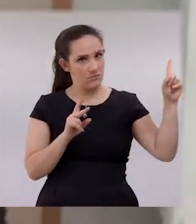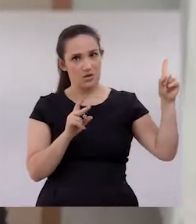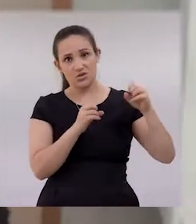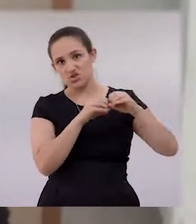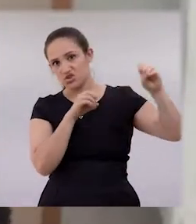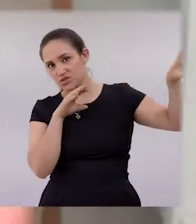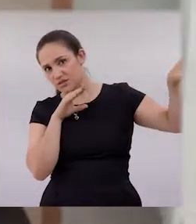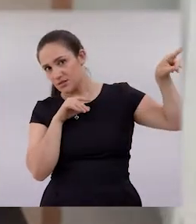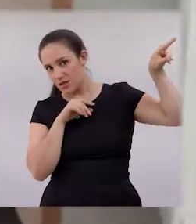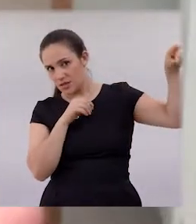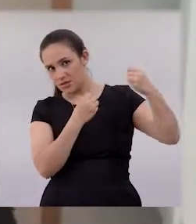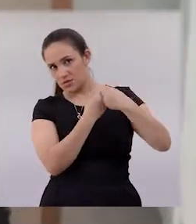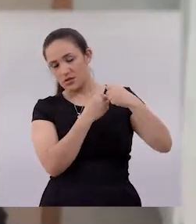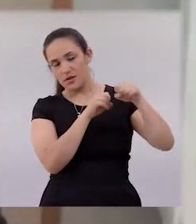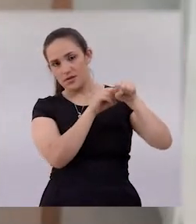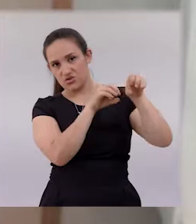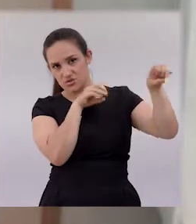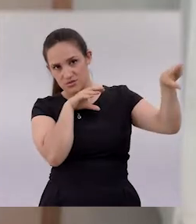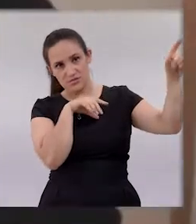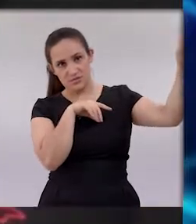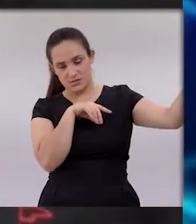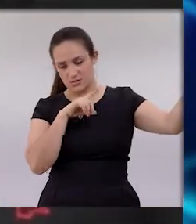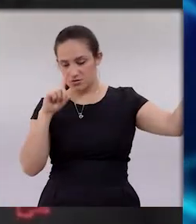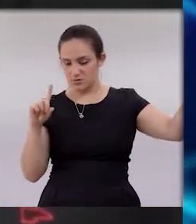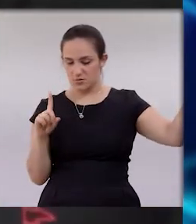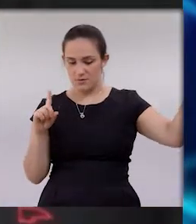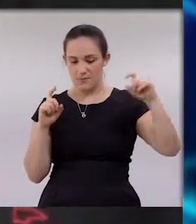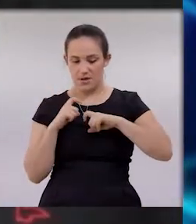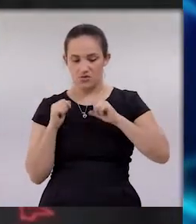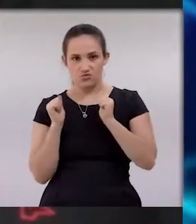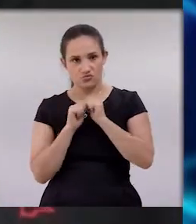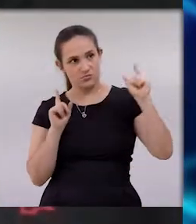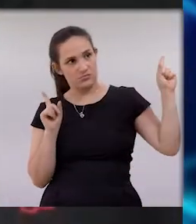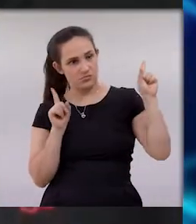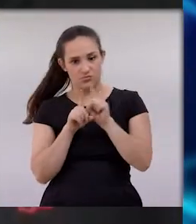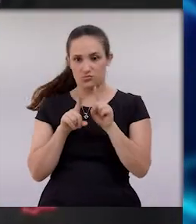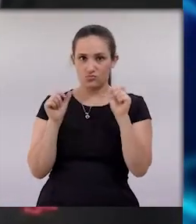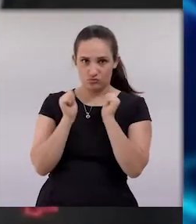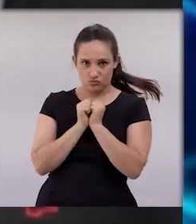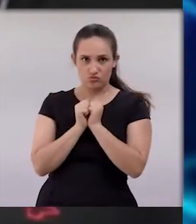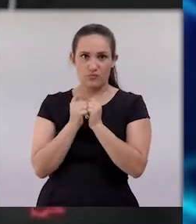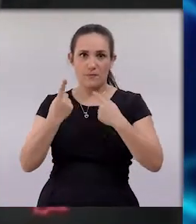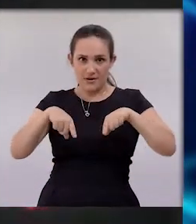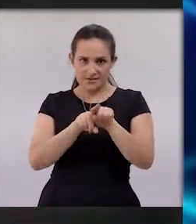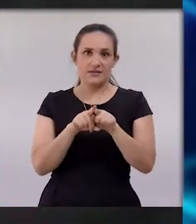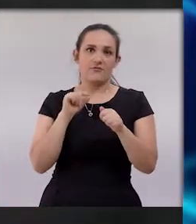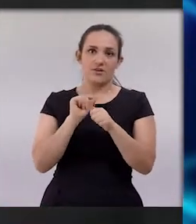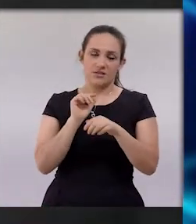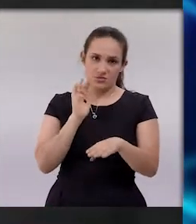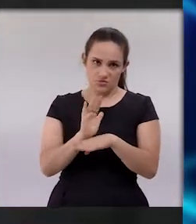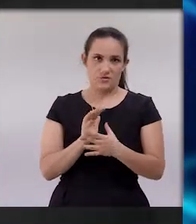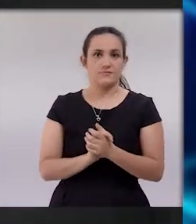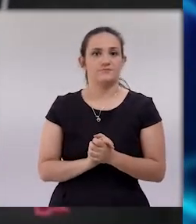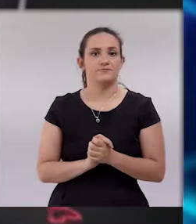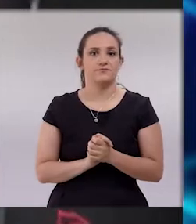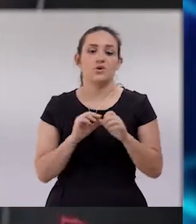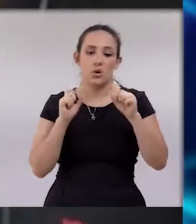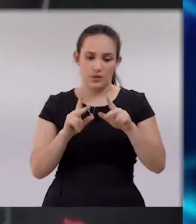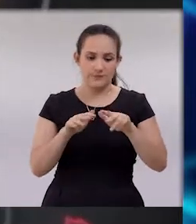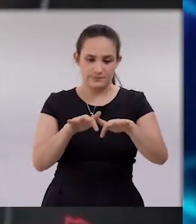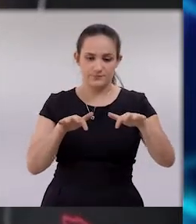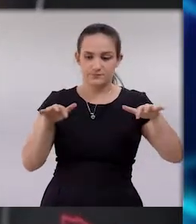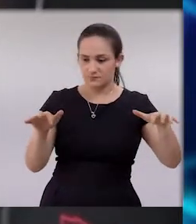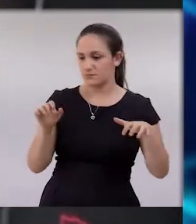com essa equipe para que você receba o tratamento mais adequado possível de acordo com o que o hospital tem. No outro oposto, se eu